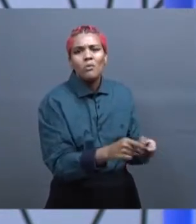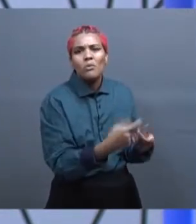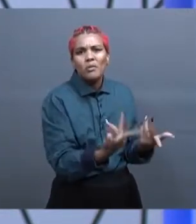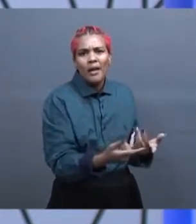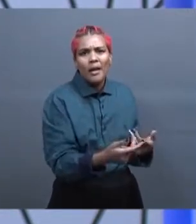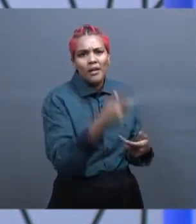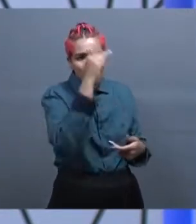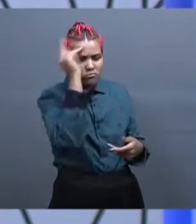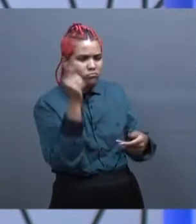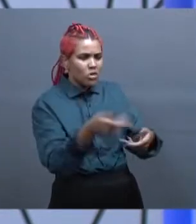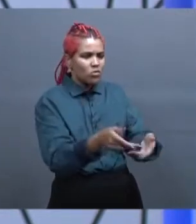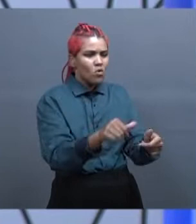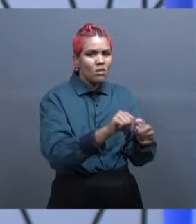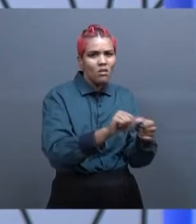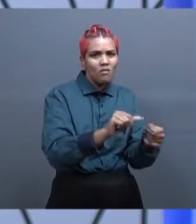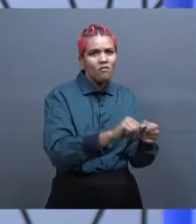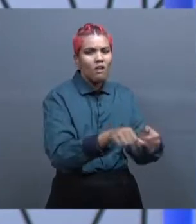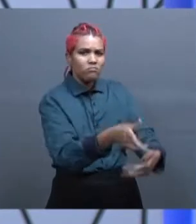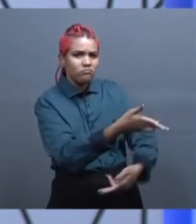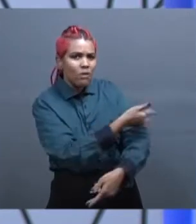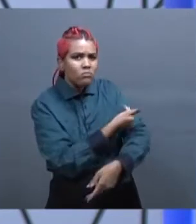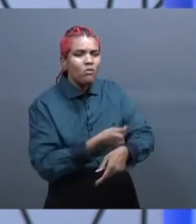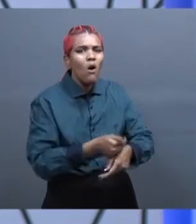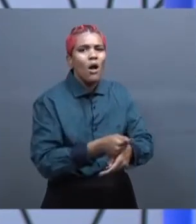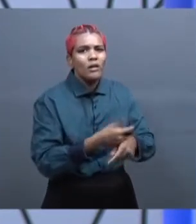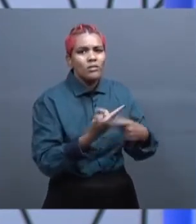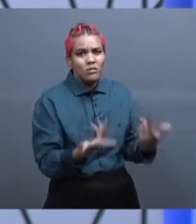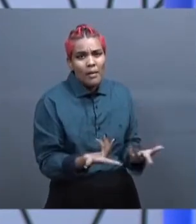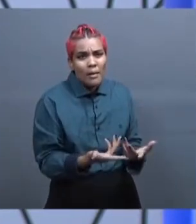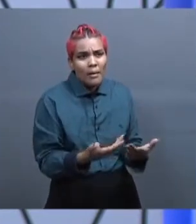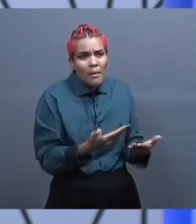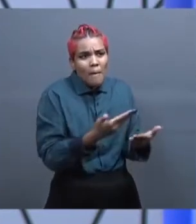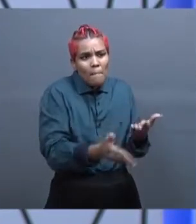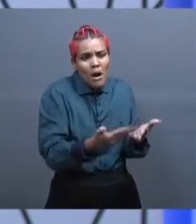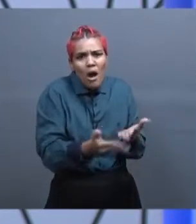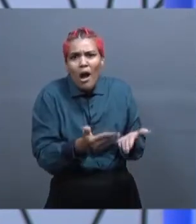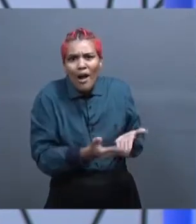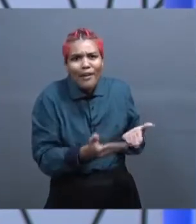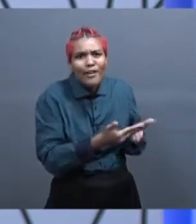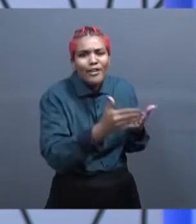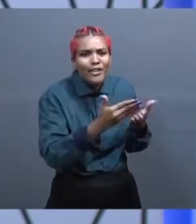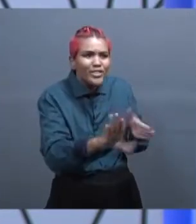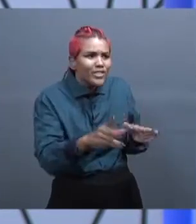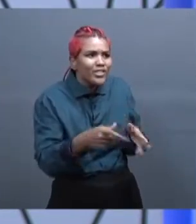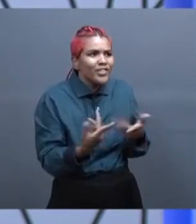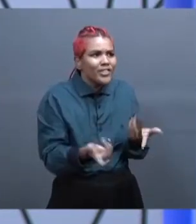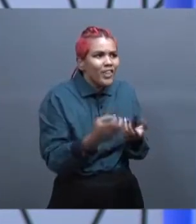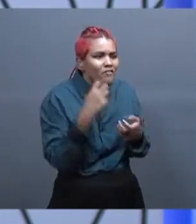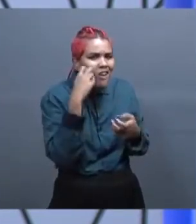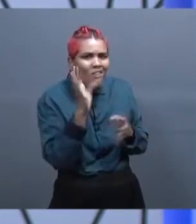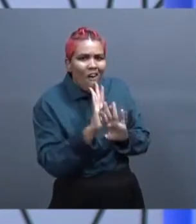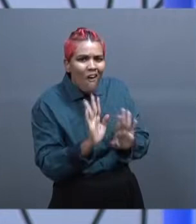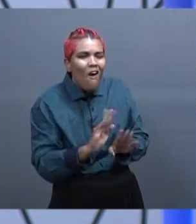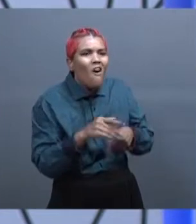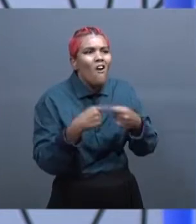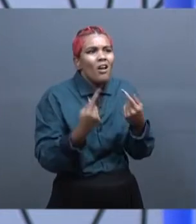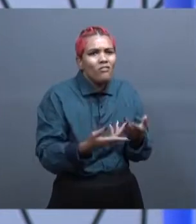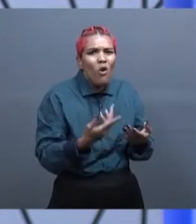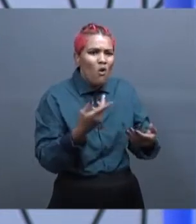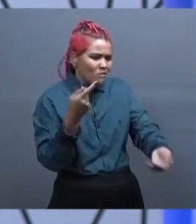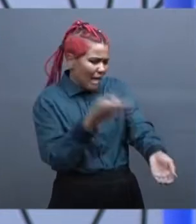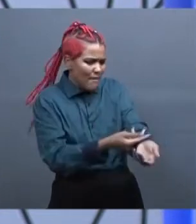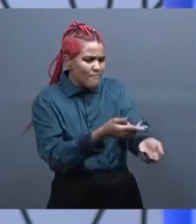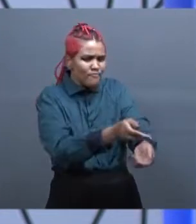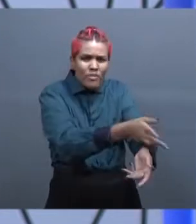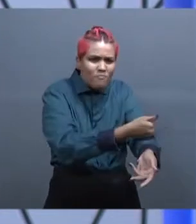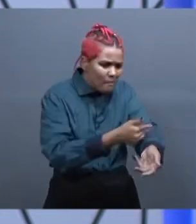sobreposições são as pessoas onde elas perderam o pudor com relação a essa questão já não gosto mais é que fazer por cima ou